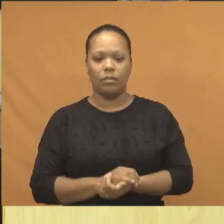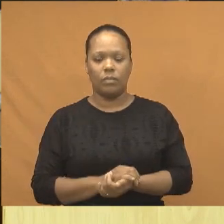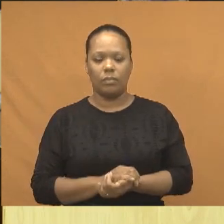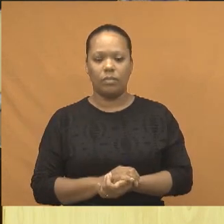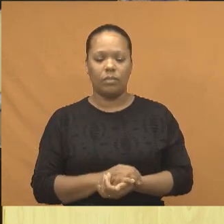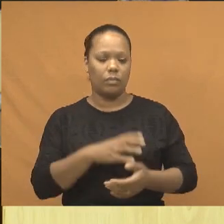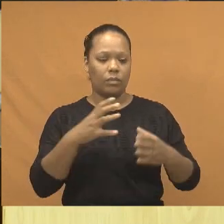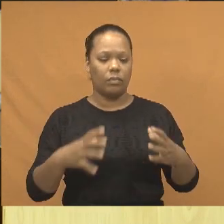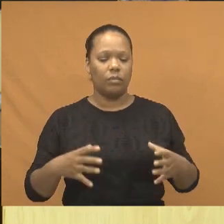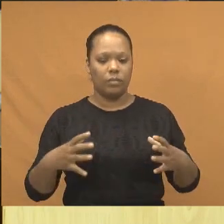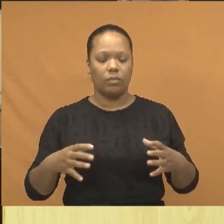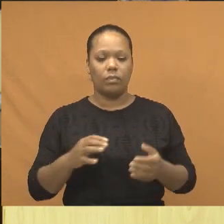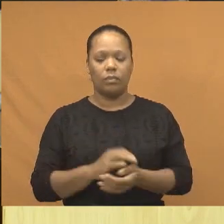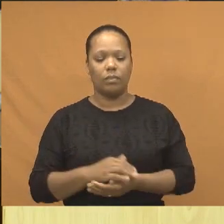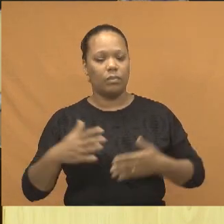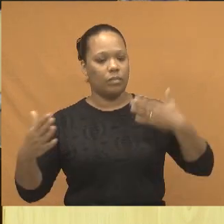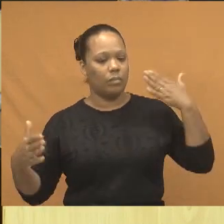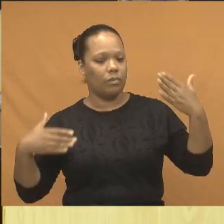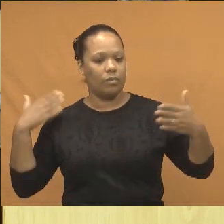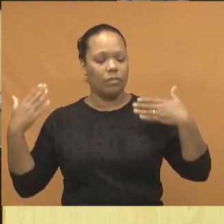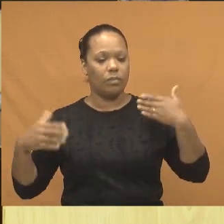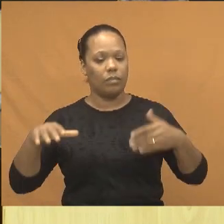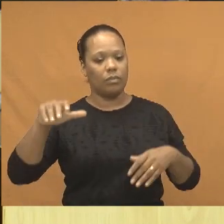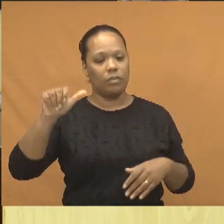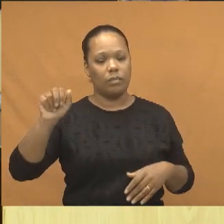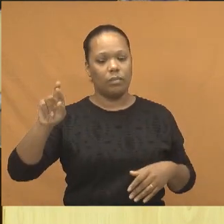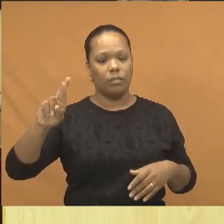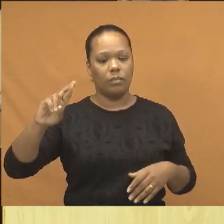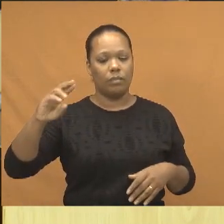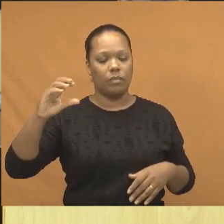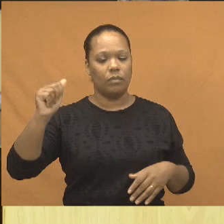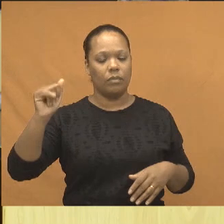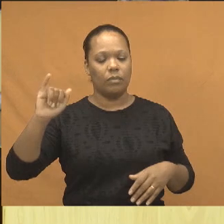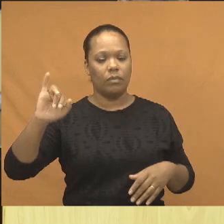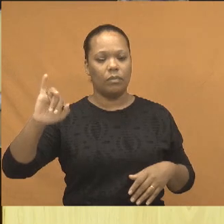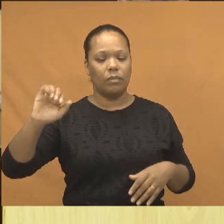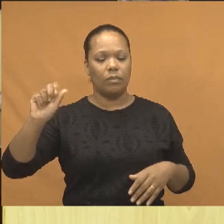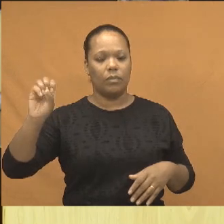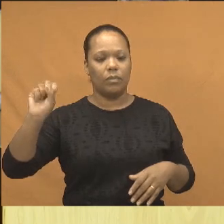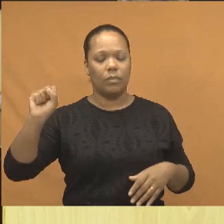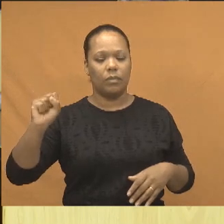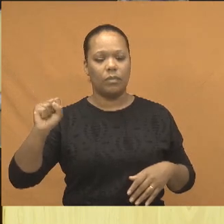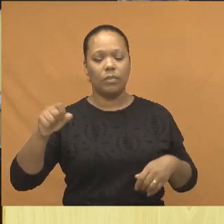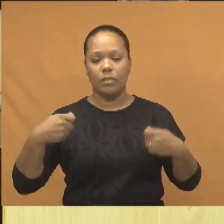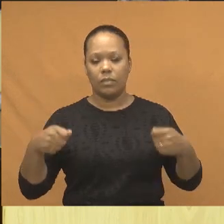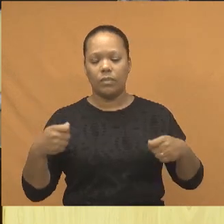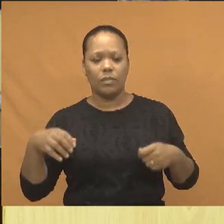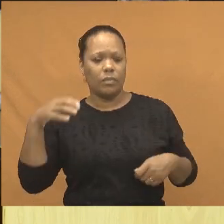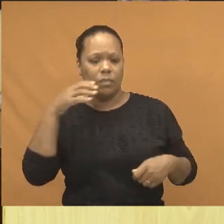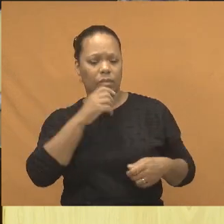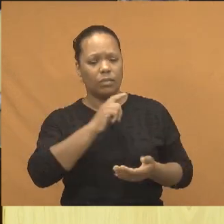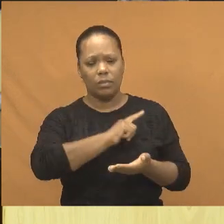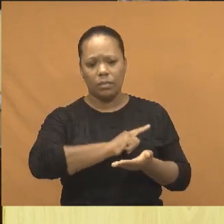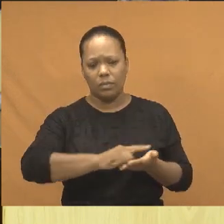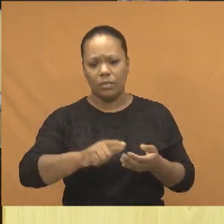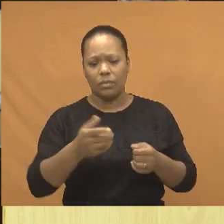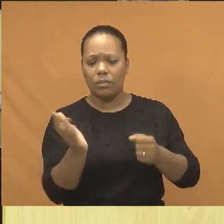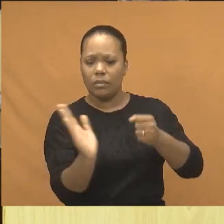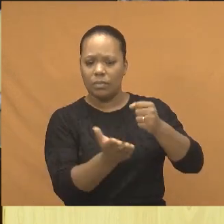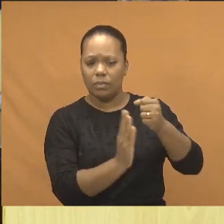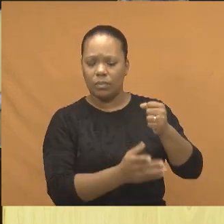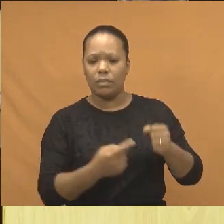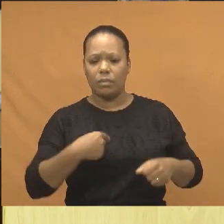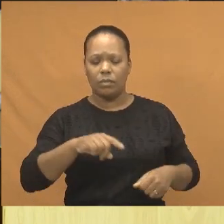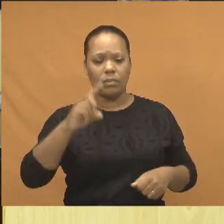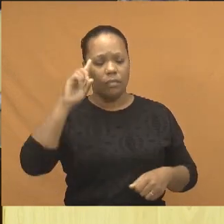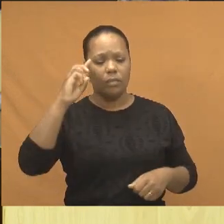de lazer do conjunto residencial Araucárias necessita urgentemente de capina e limpeza, considerando que estivemos no local no